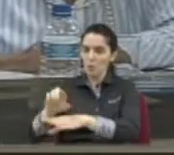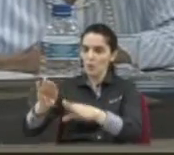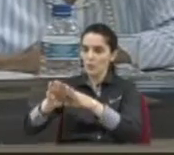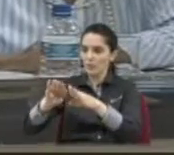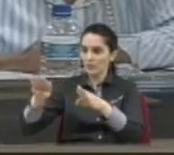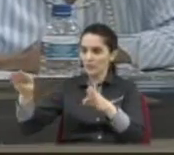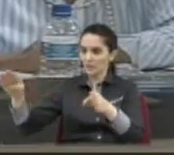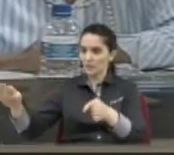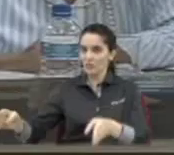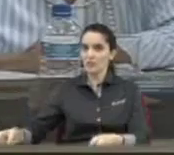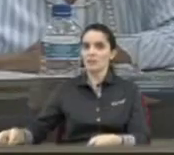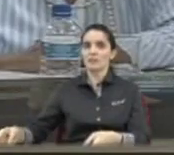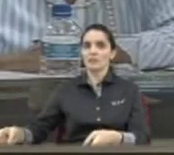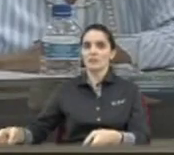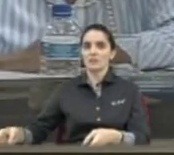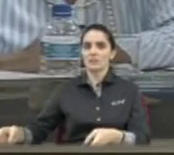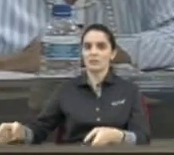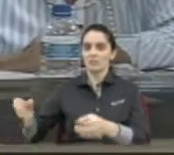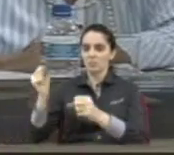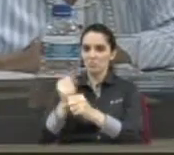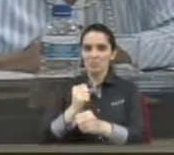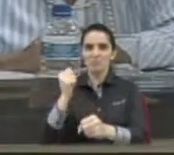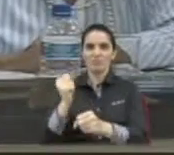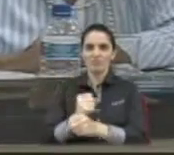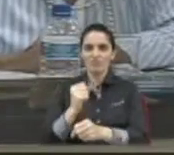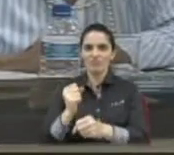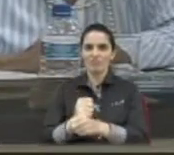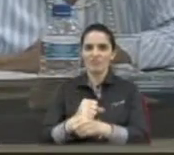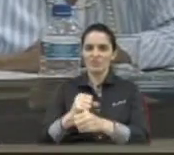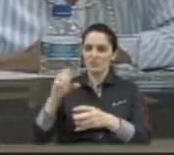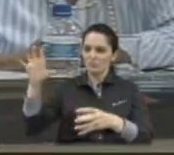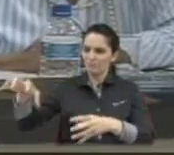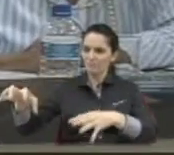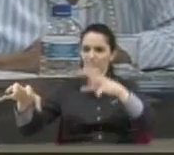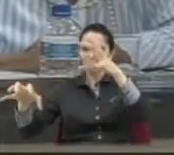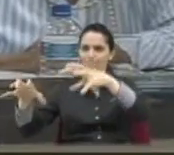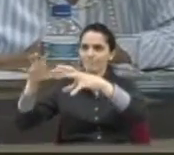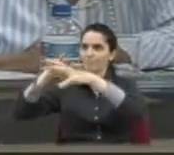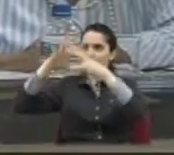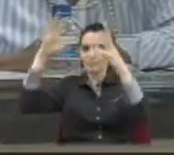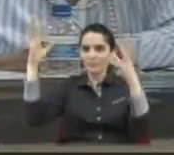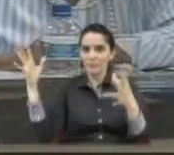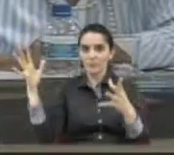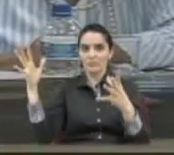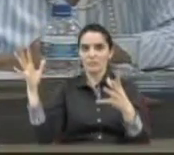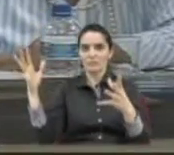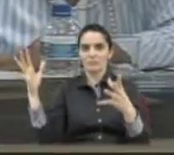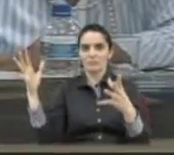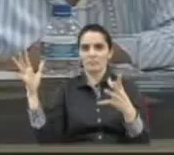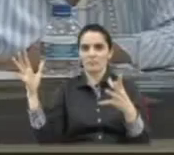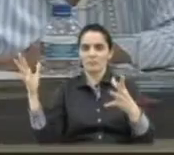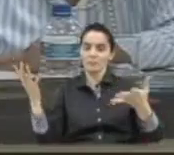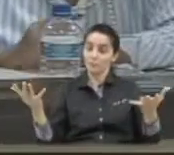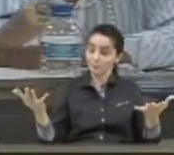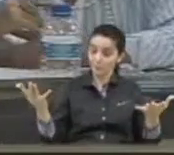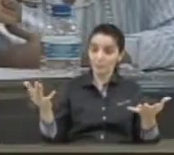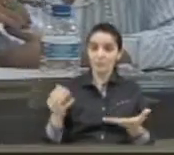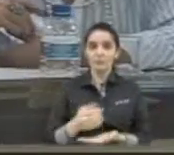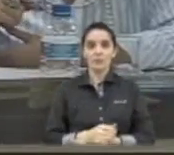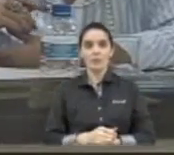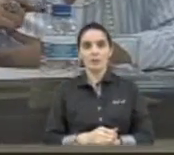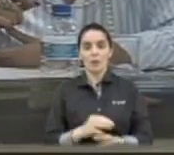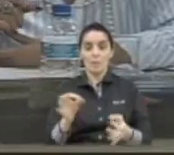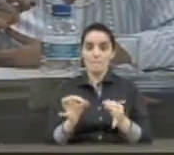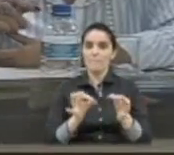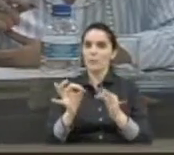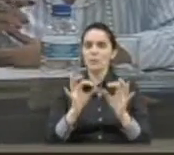que fazem o tiro-entulho, você vê amontoado aquelas caçambas, é um negócio absurdo. Então, o